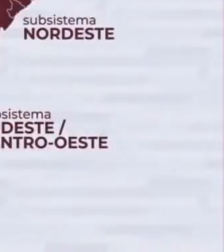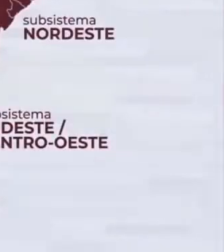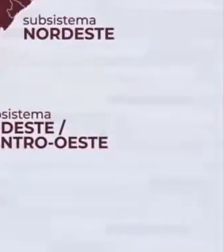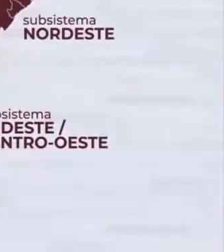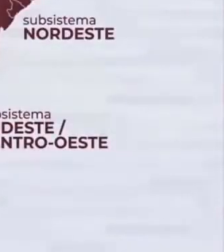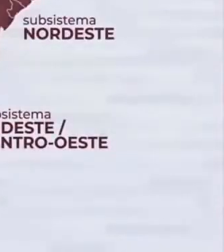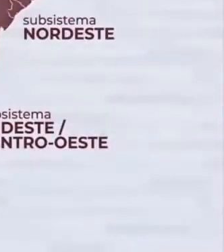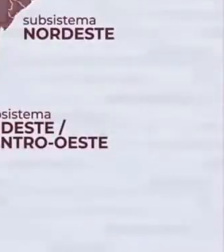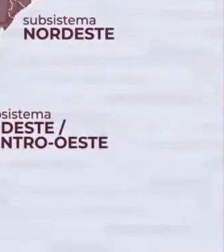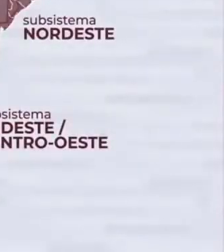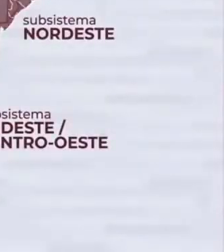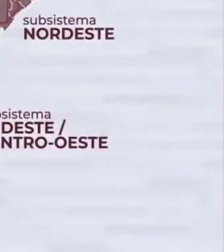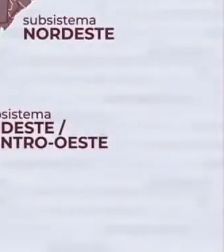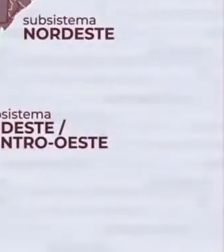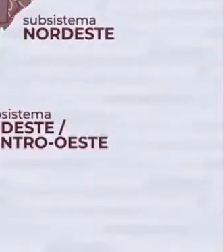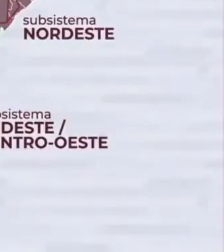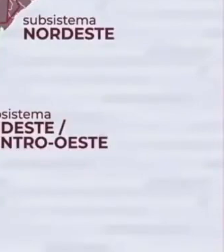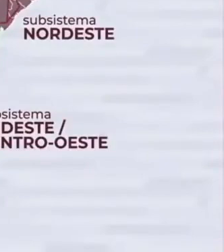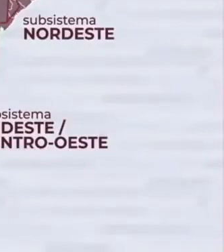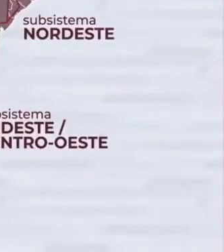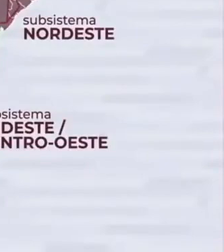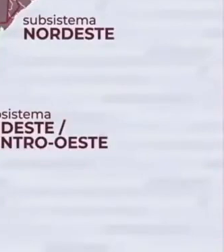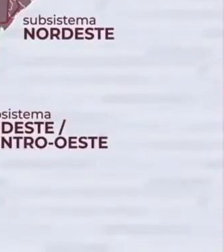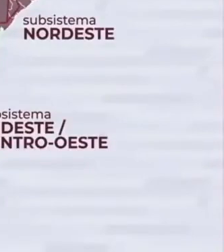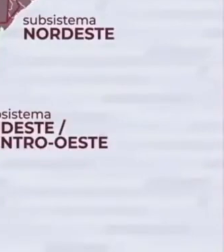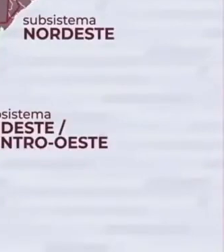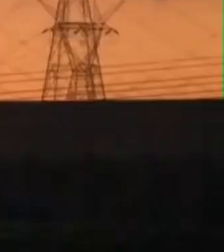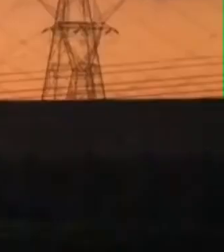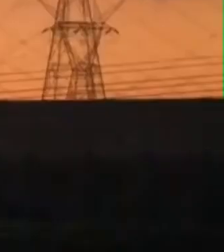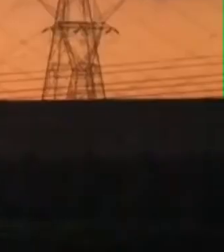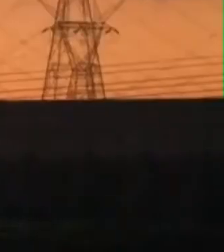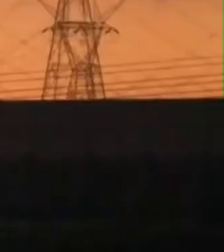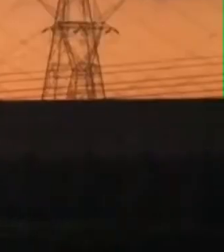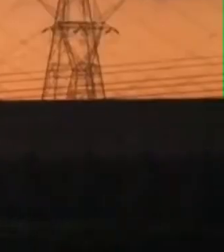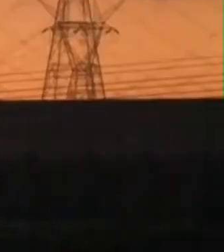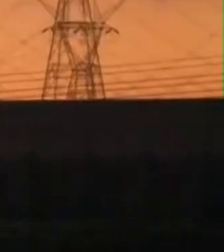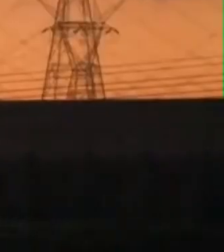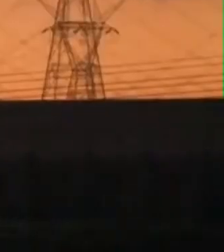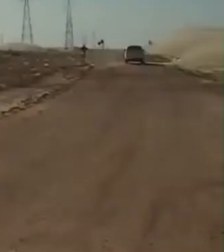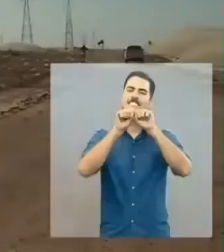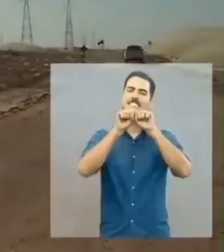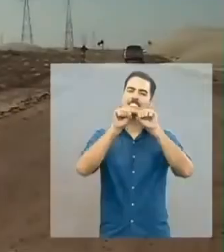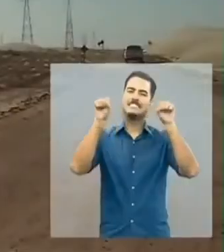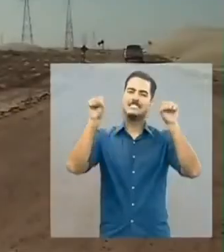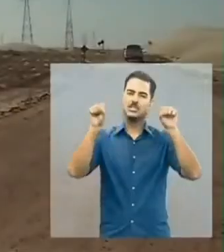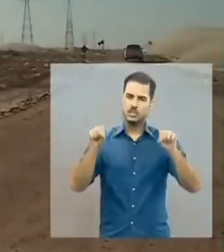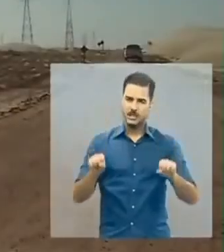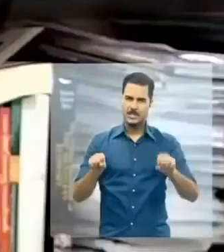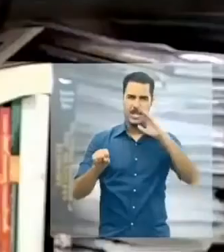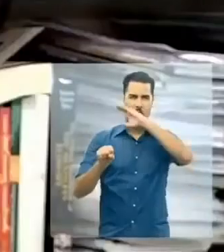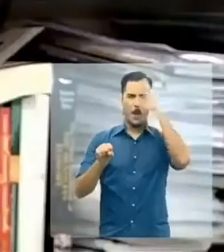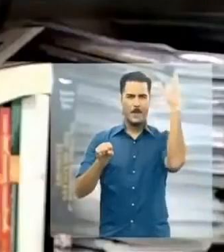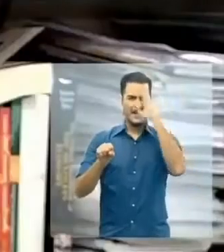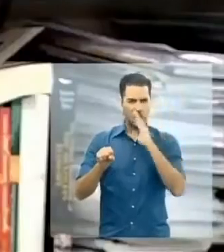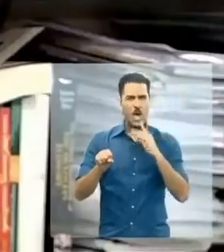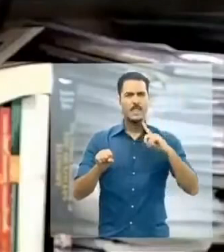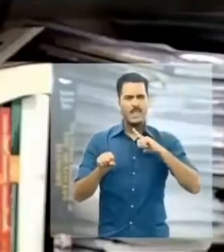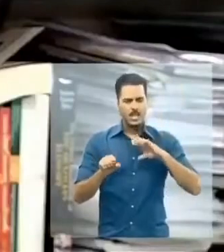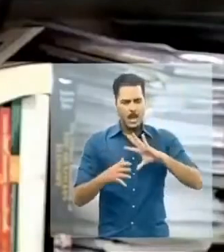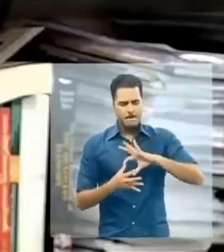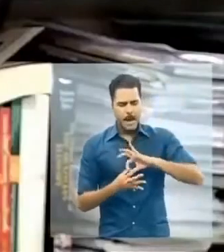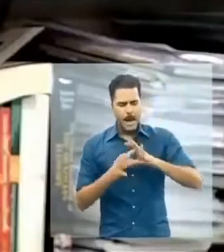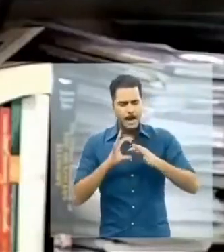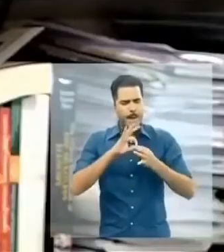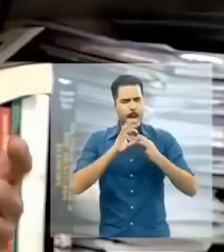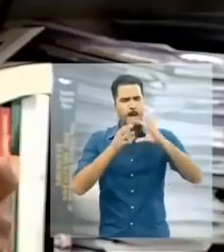A interconexão é feita por meio de uma malha de transmissão. Todo o sistema brasileiro é interligado, o que não